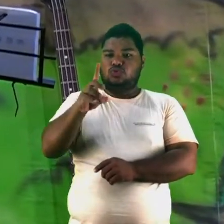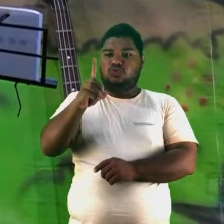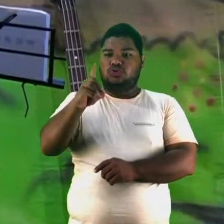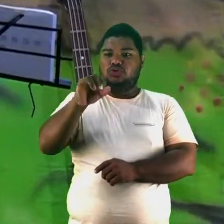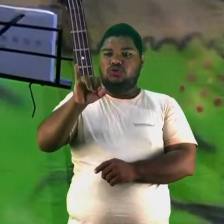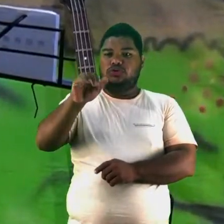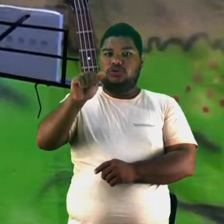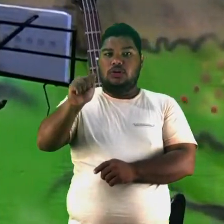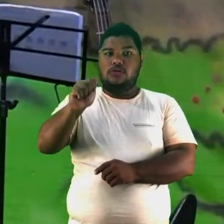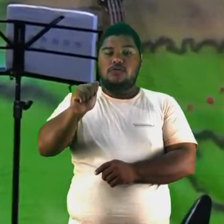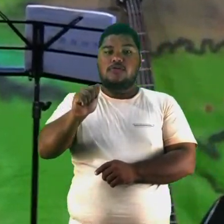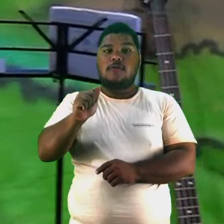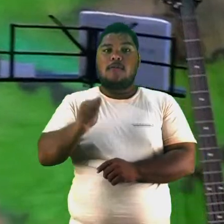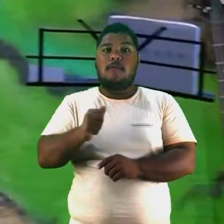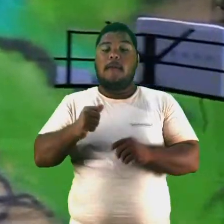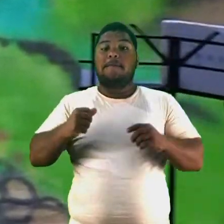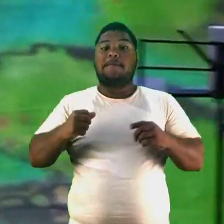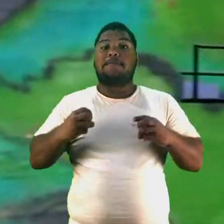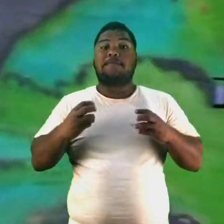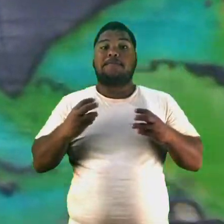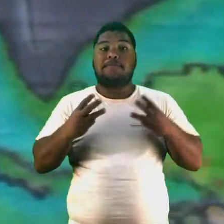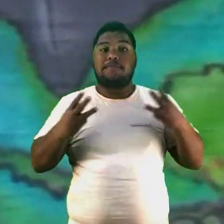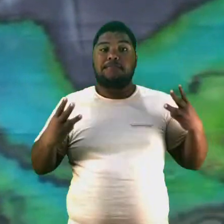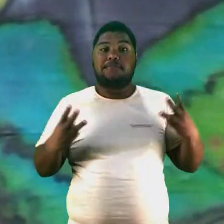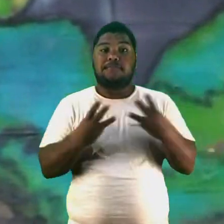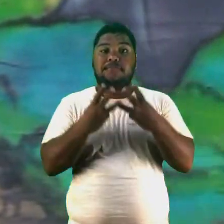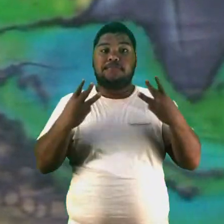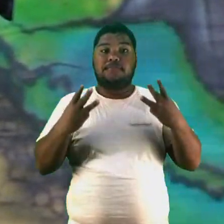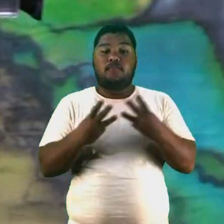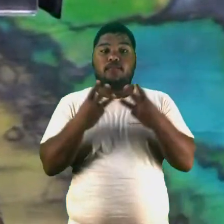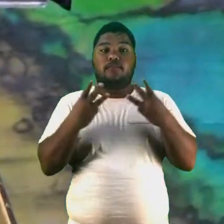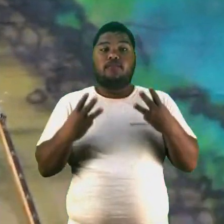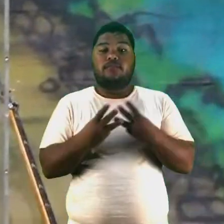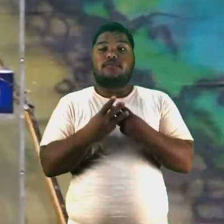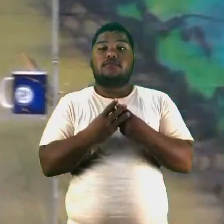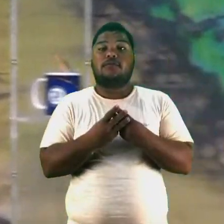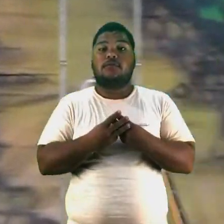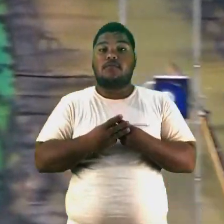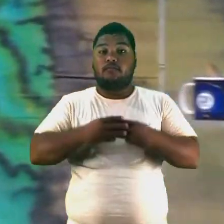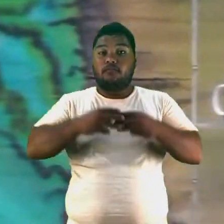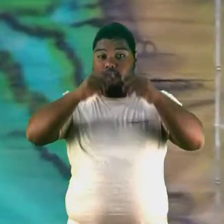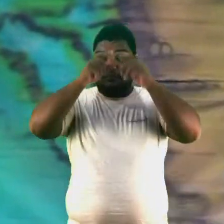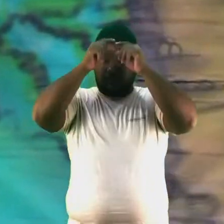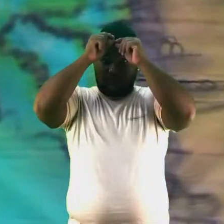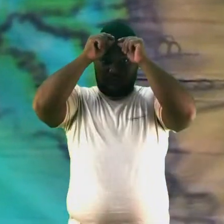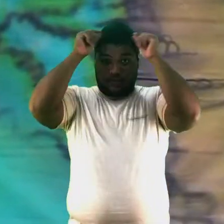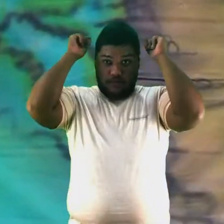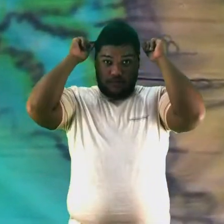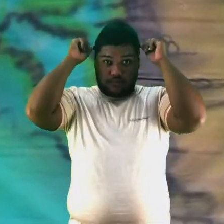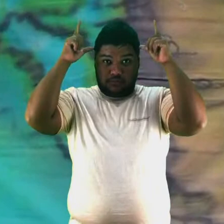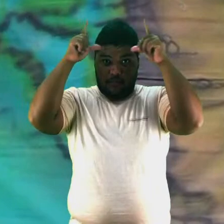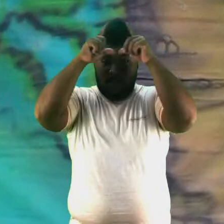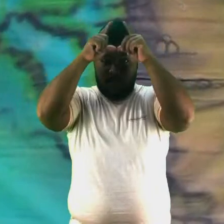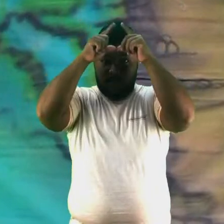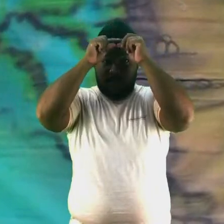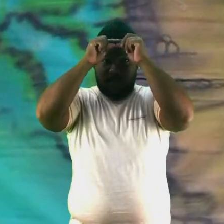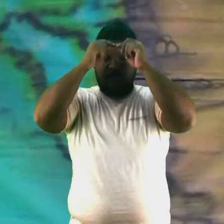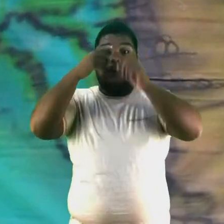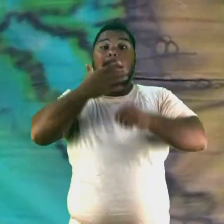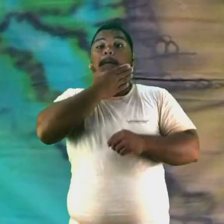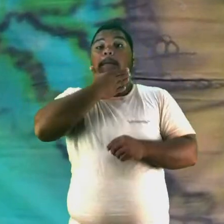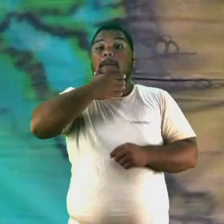mas mãe e vó judias. Eunice e Lloyd haviam ensinado